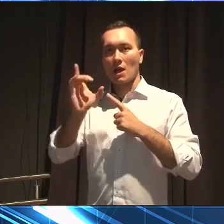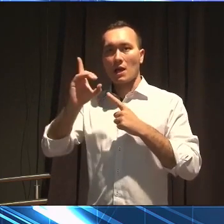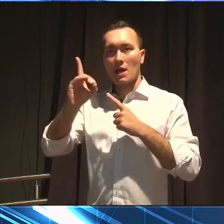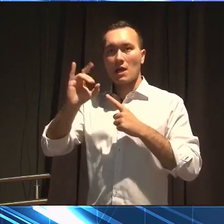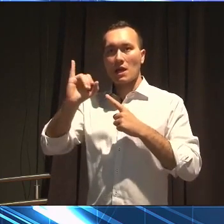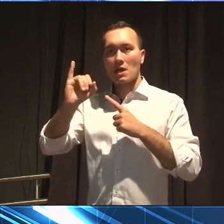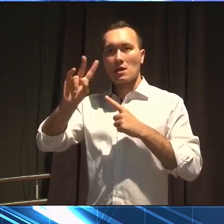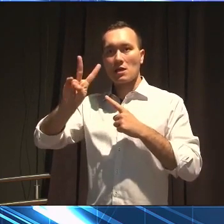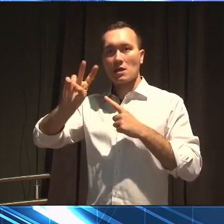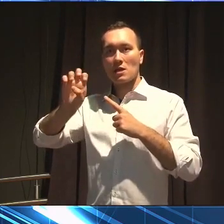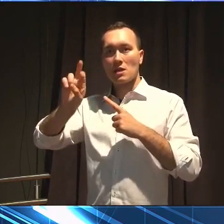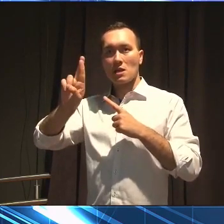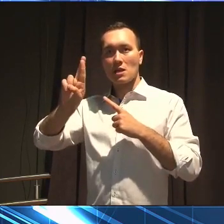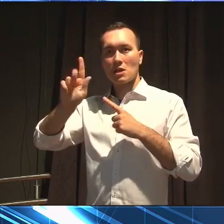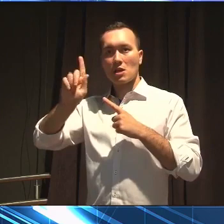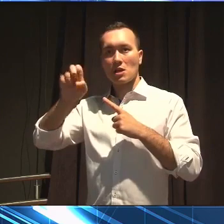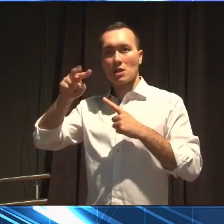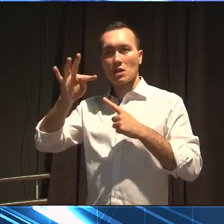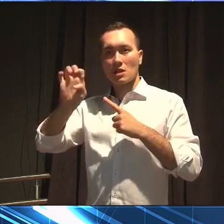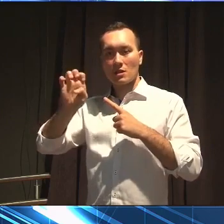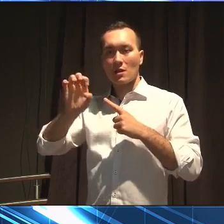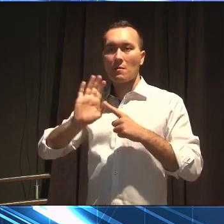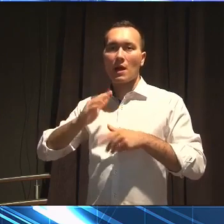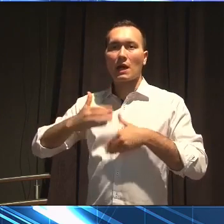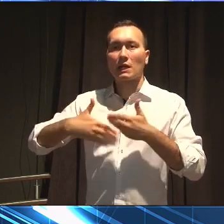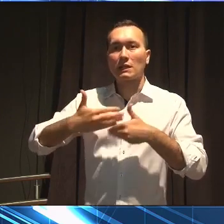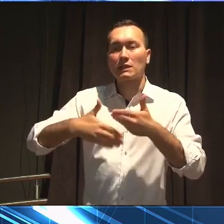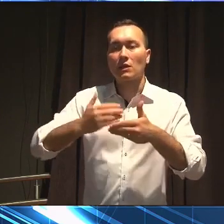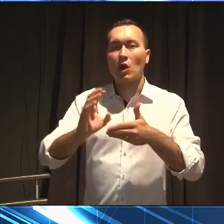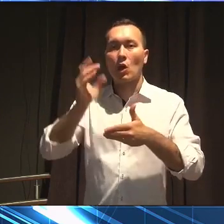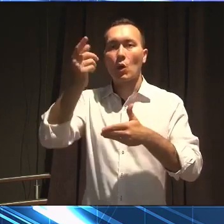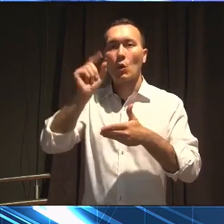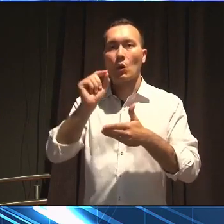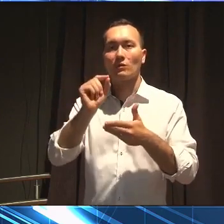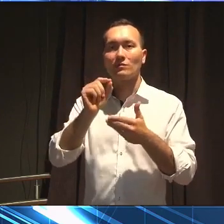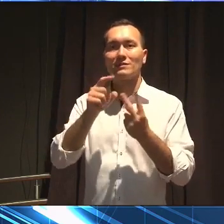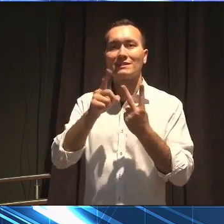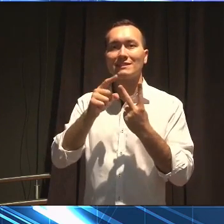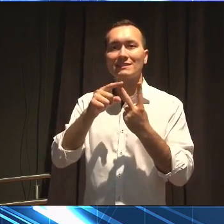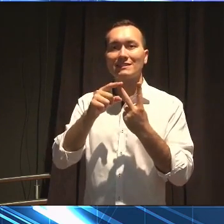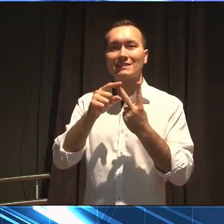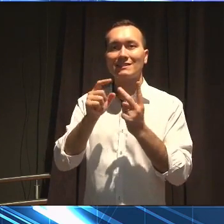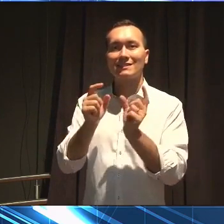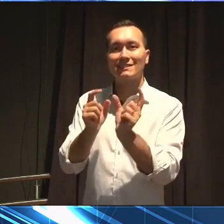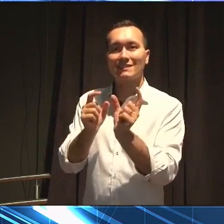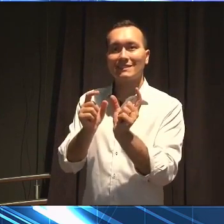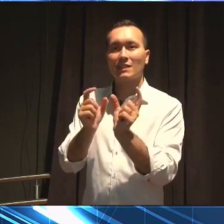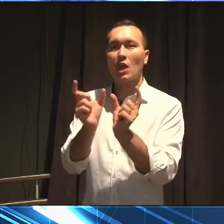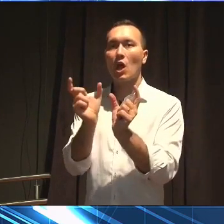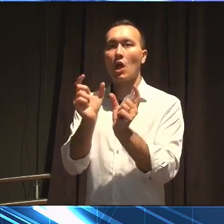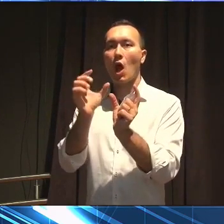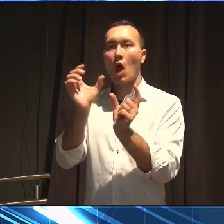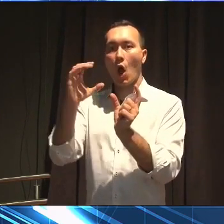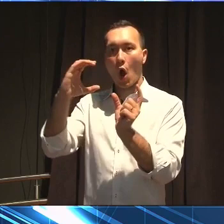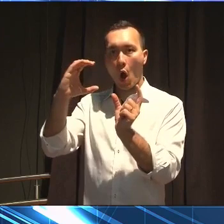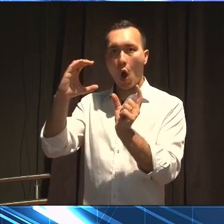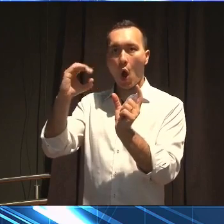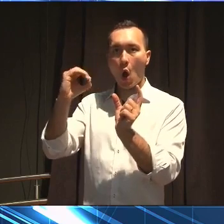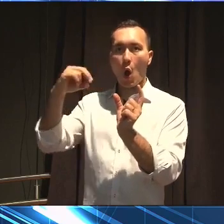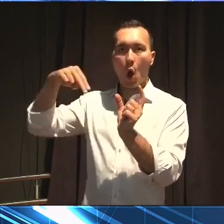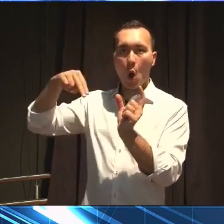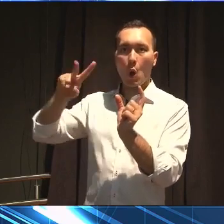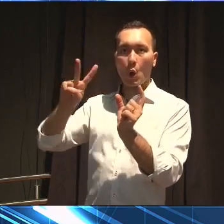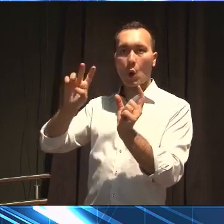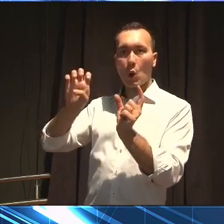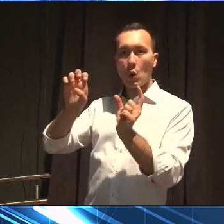E em seguida vocês já estão colocando lá as restrições, o convergente. Então, muitas vezes o que acontece é que a gente